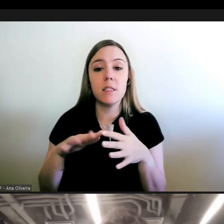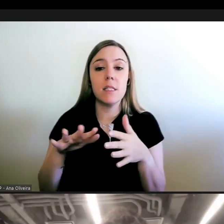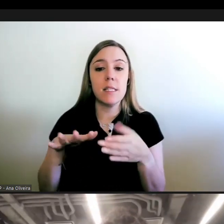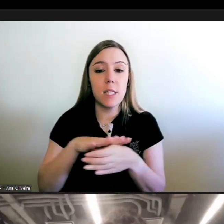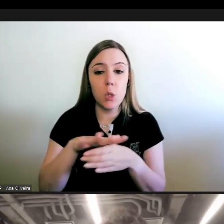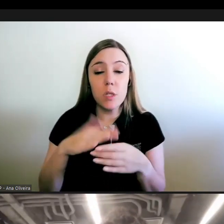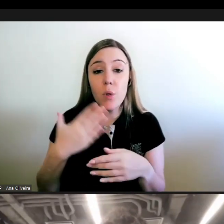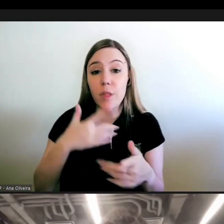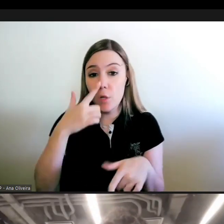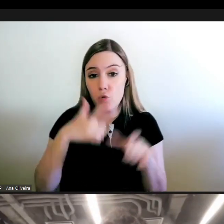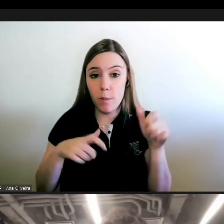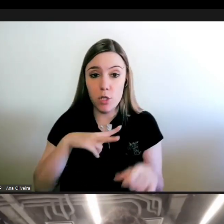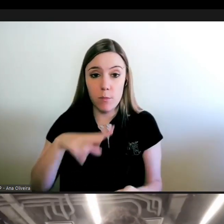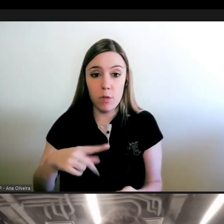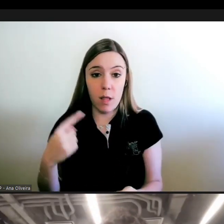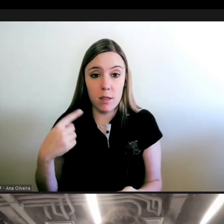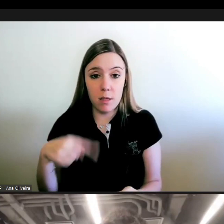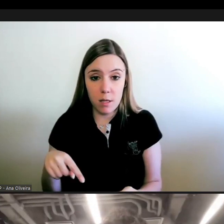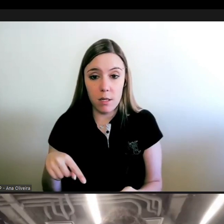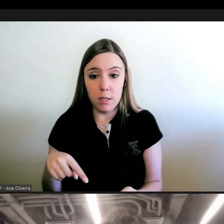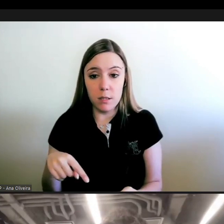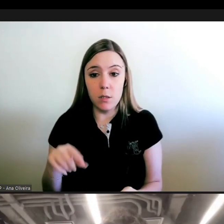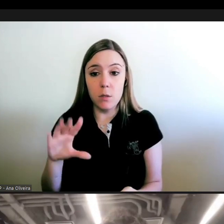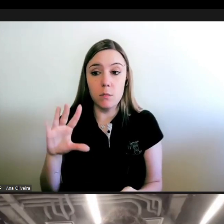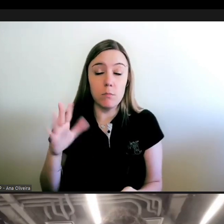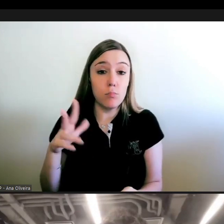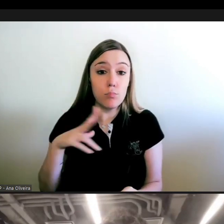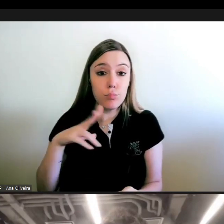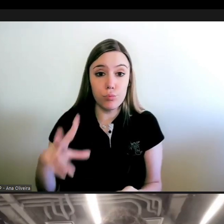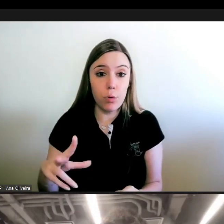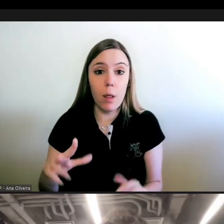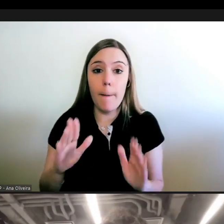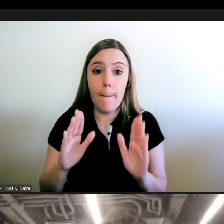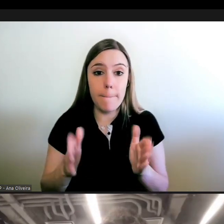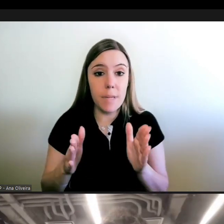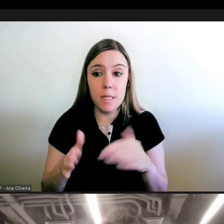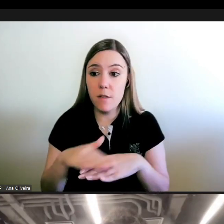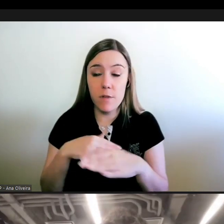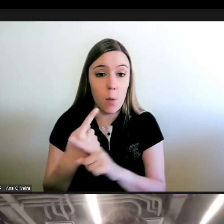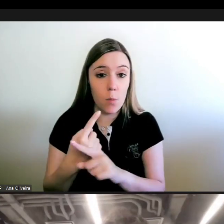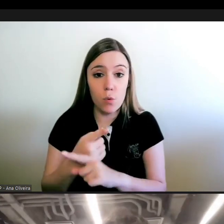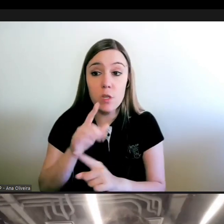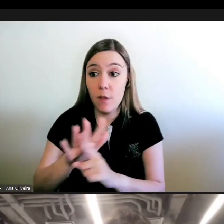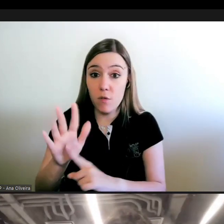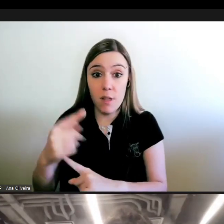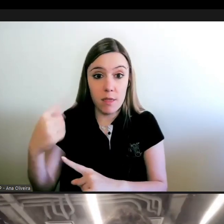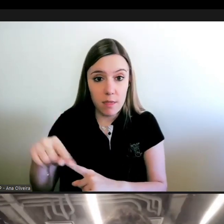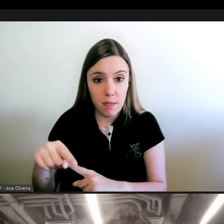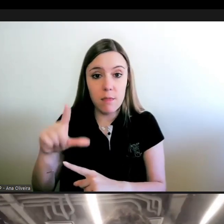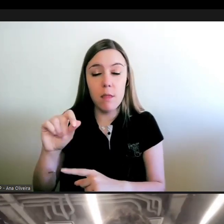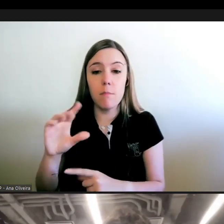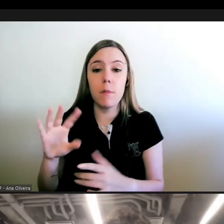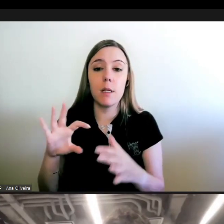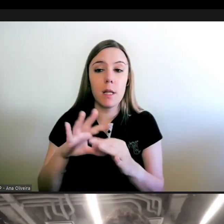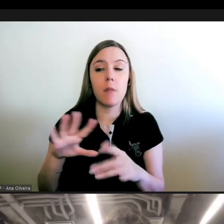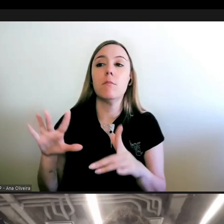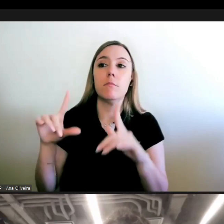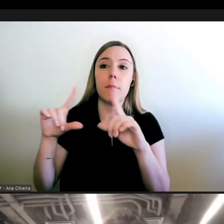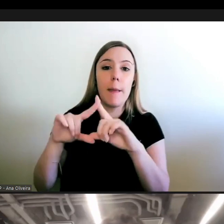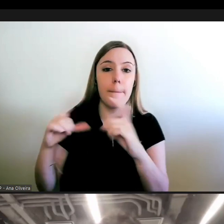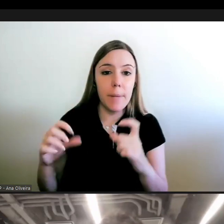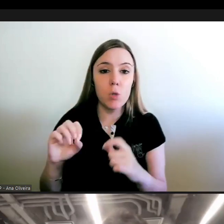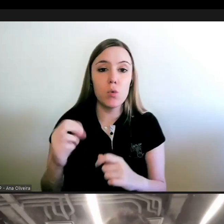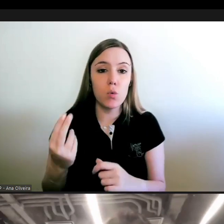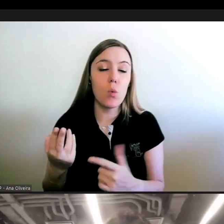em Portugal, e que o país tem que responder e terá efeitos, também, quer no nível das empresas, quer ao nível da